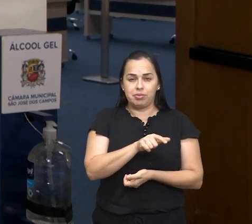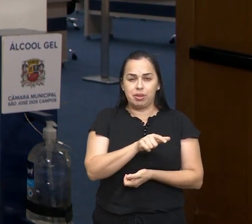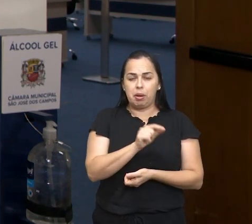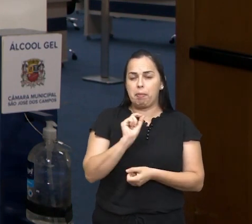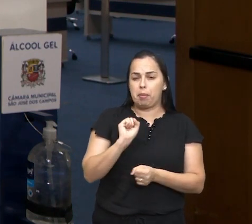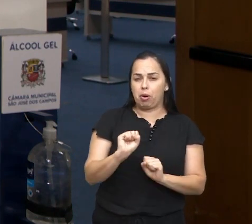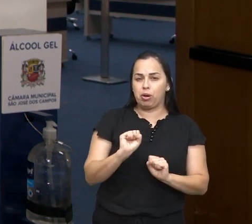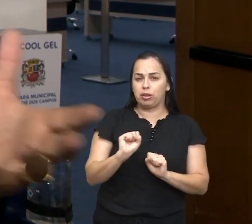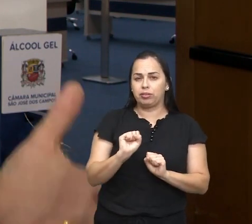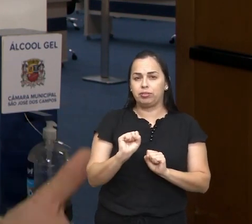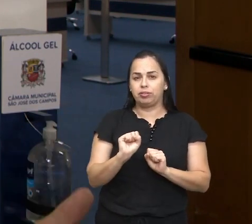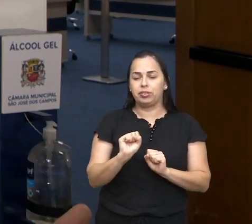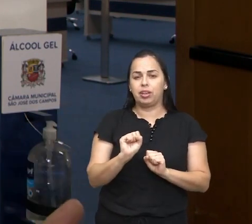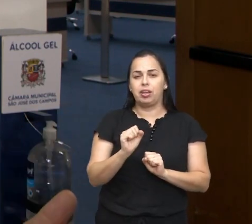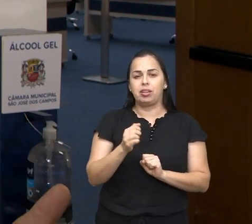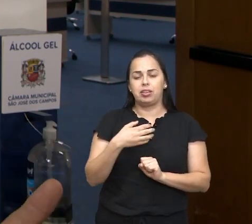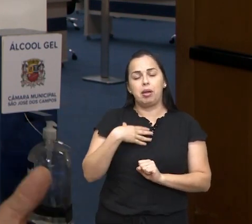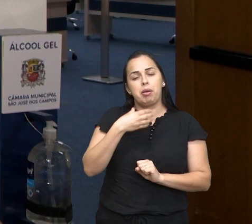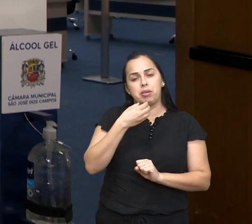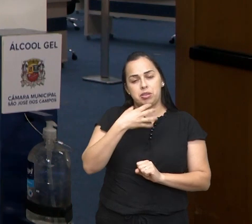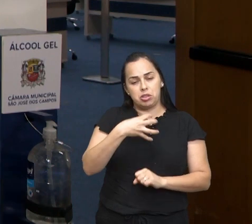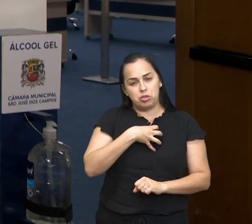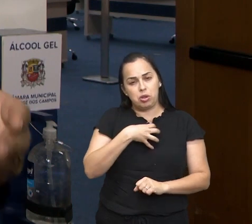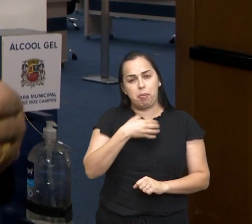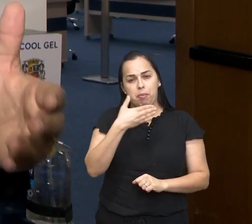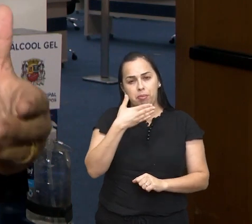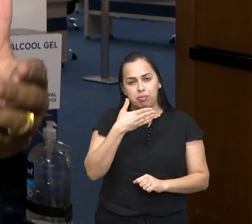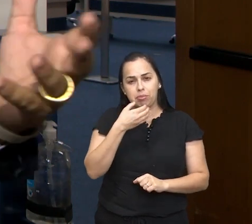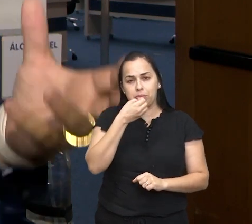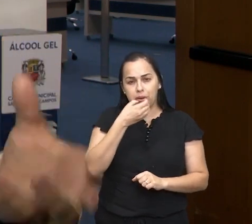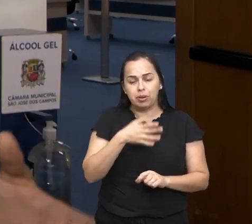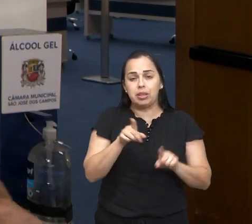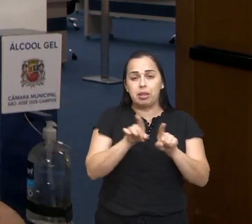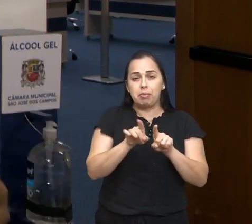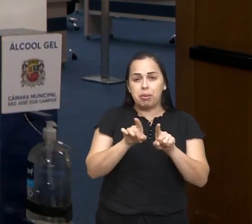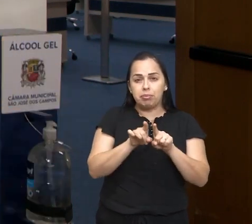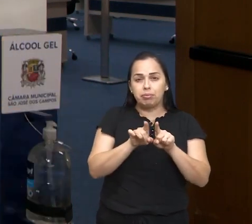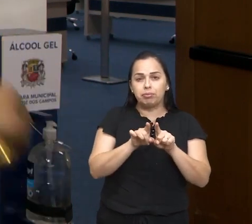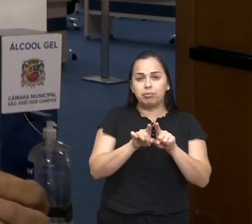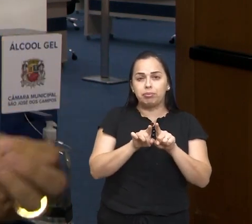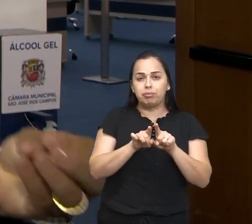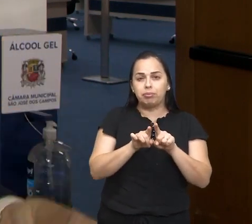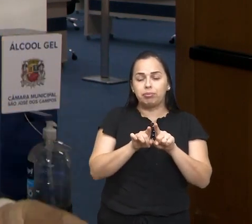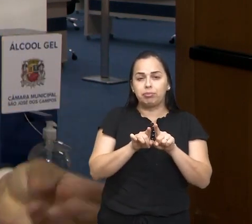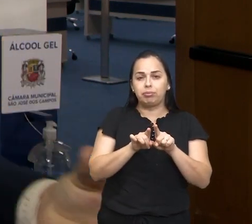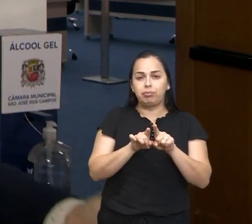de alguma forma, ser beneficiada e dar uma atenção